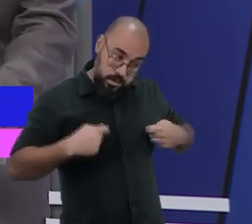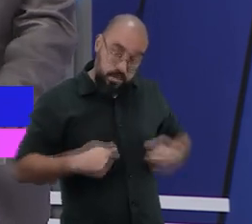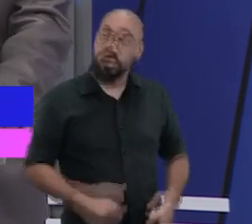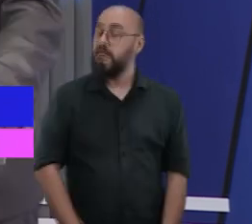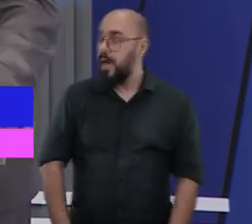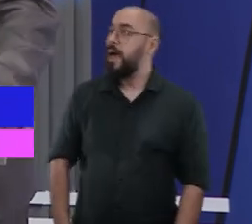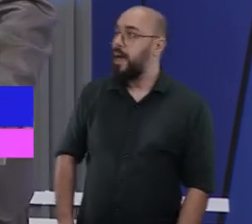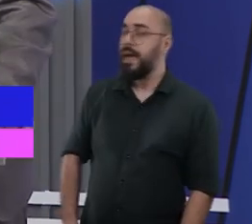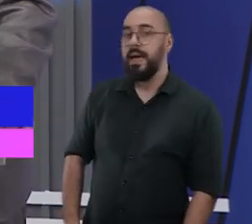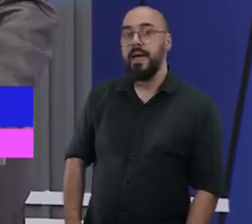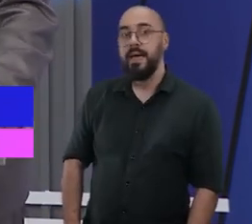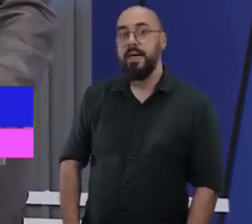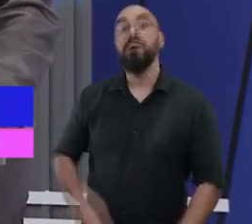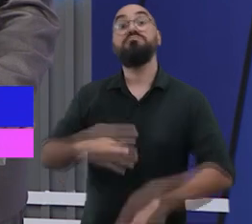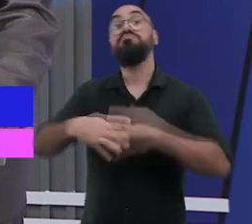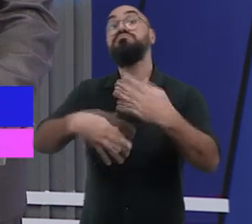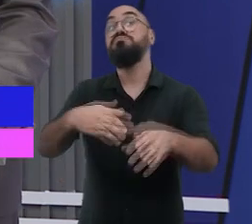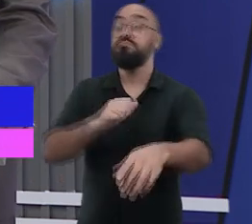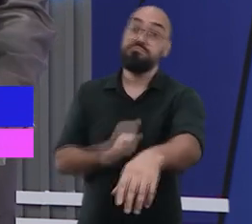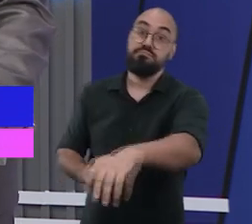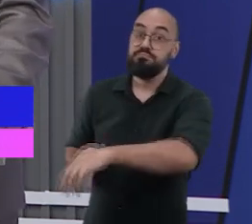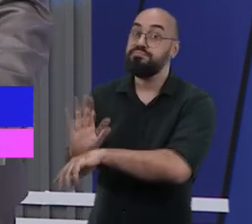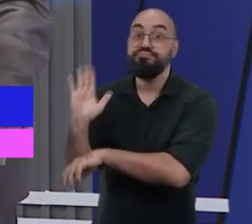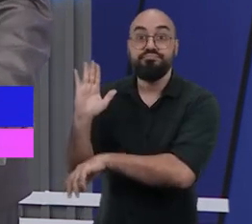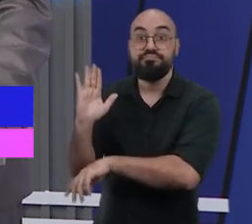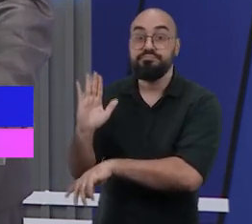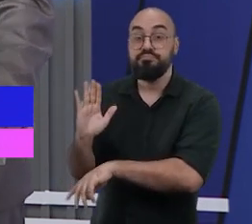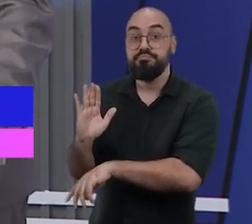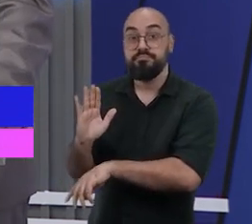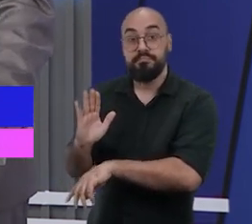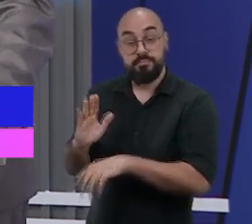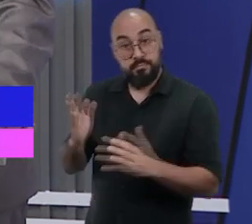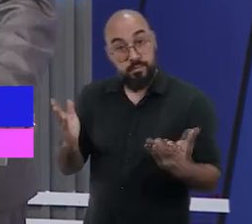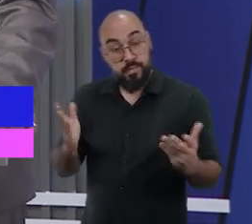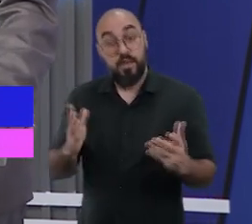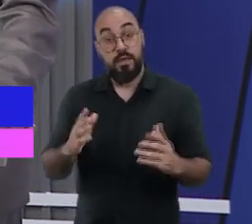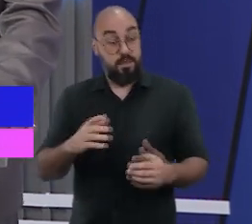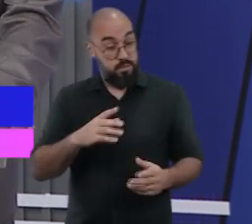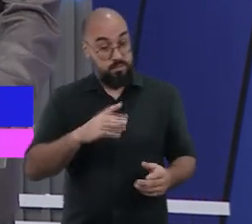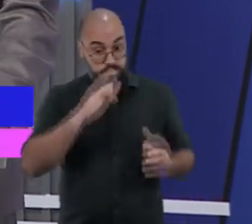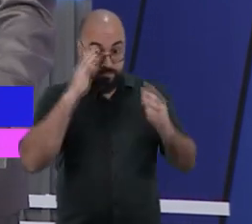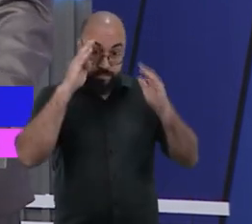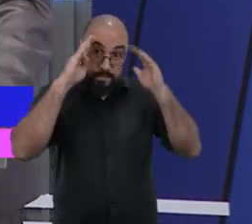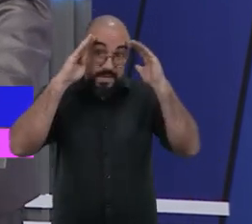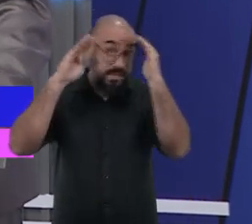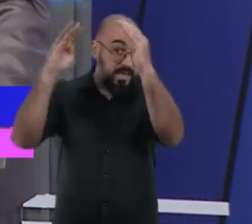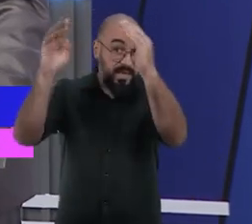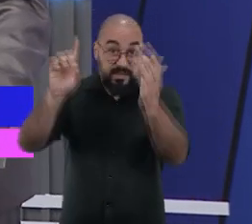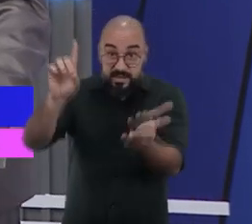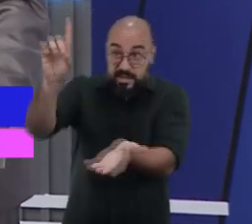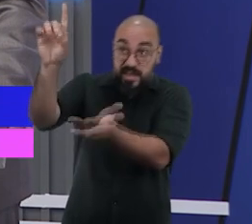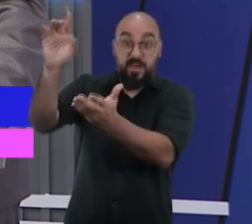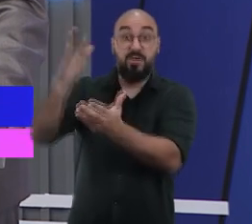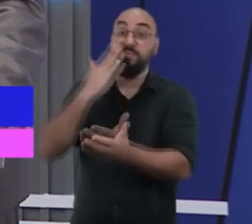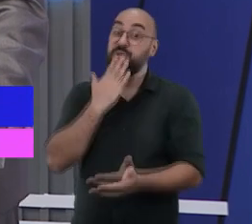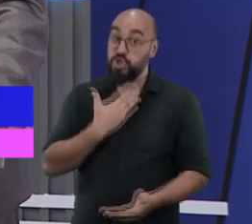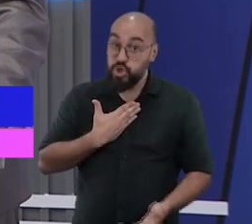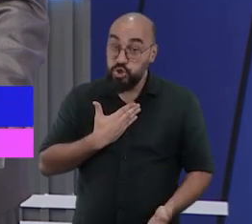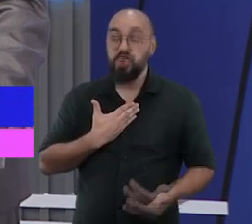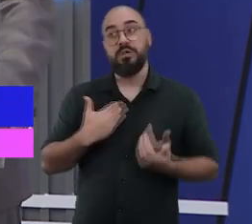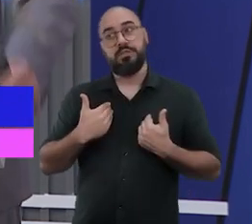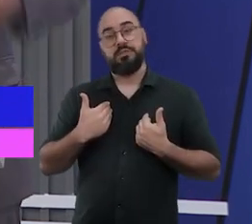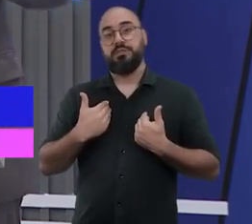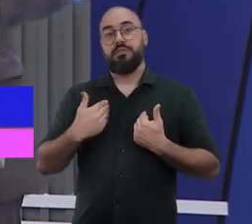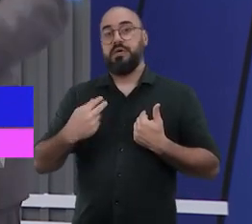Eva dentro do jardim se dava pela obediência. Obedeça a ordem de Deus e não coma desse fruto e vocês não vão